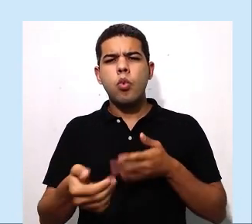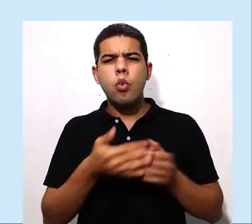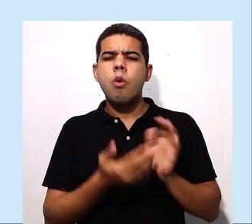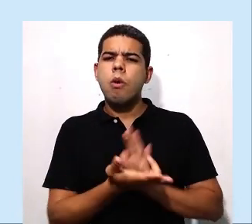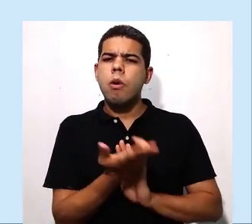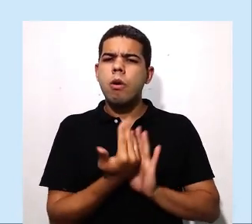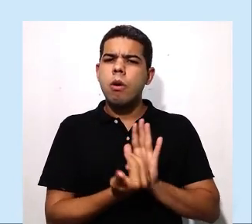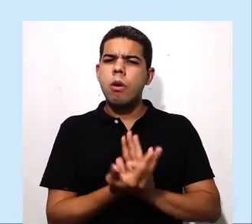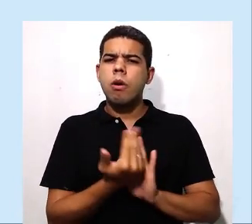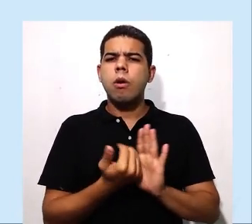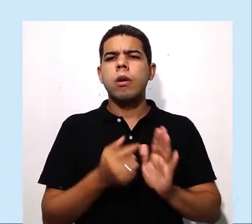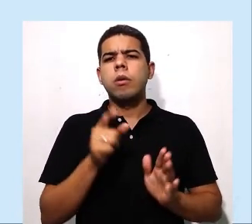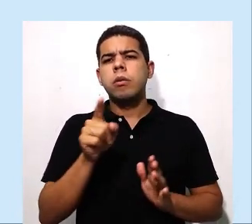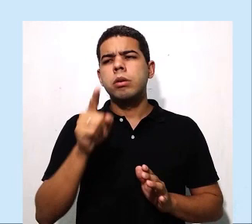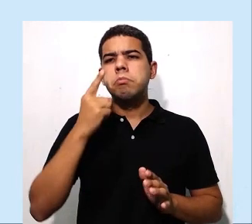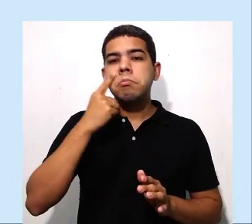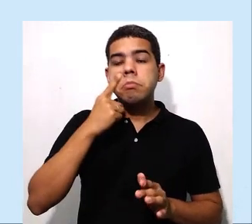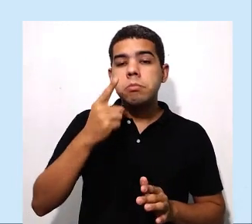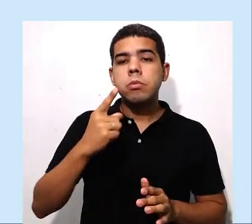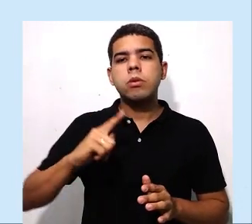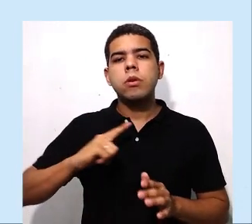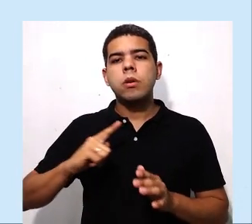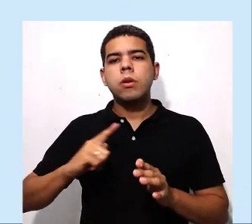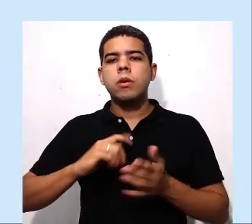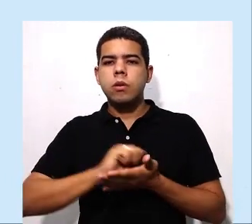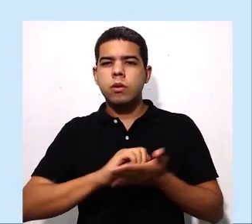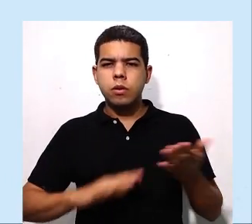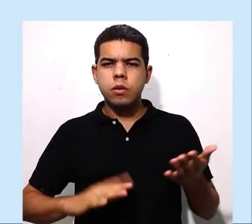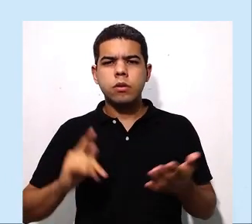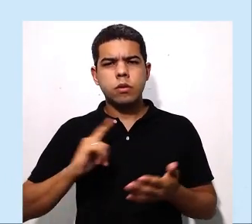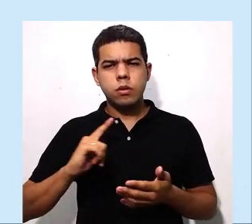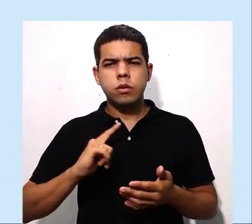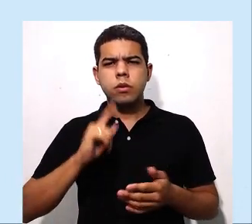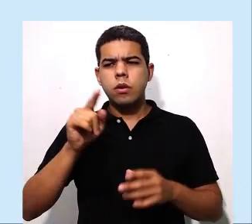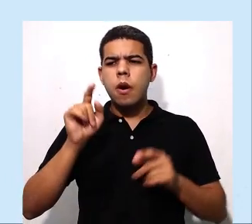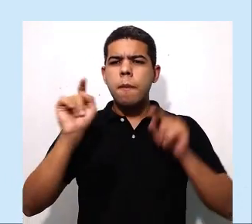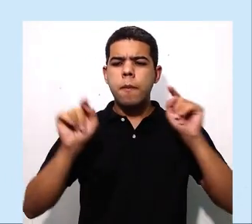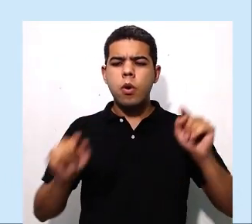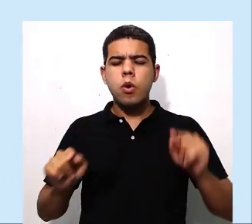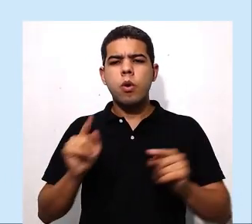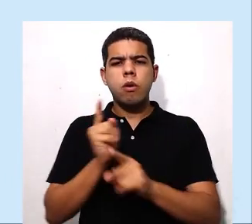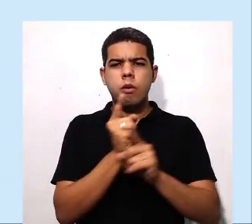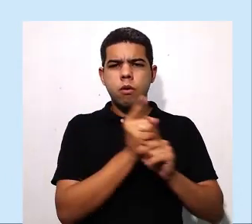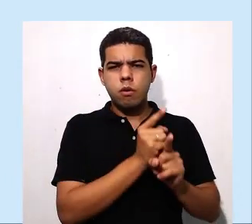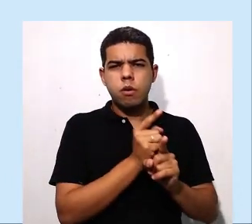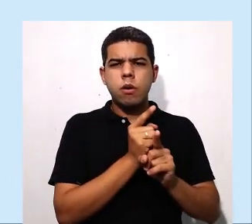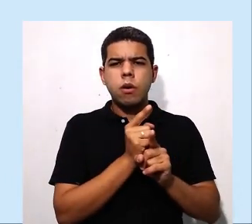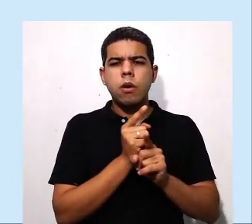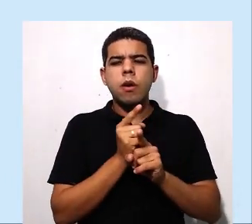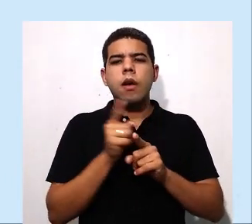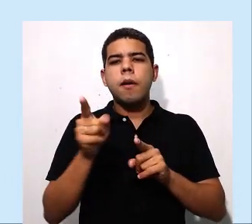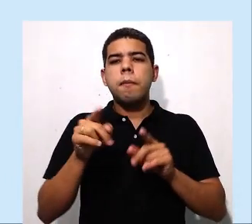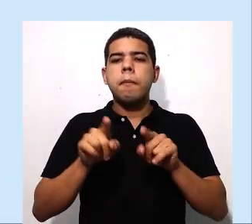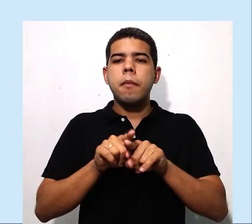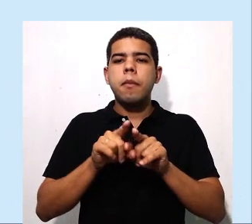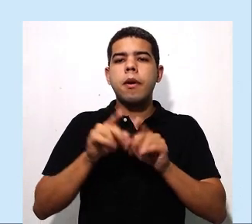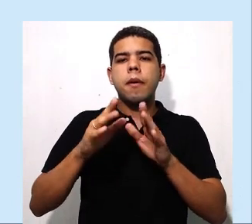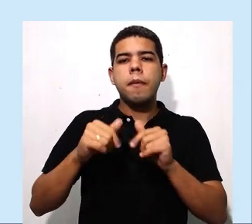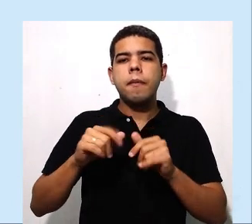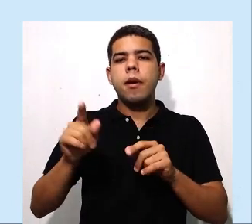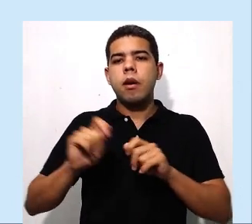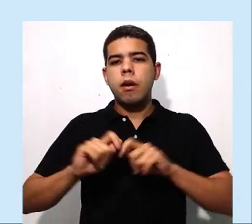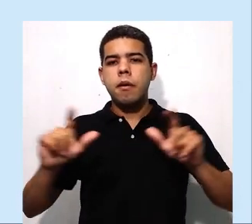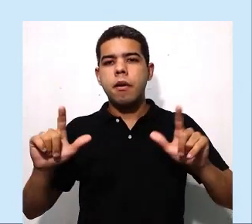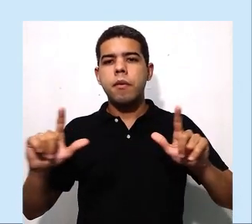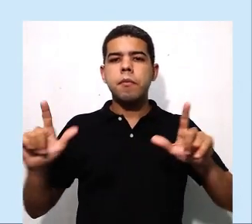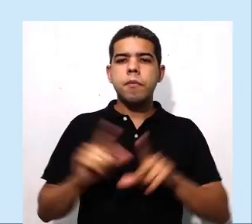nesse tipo, identifica os pontos e tenta ver se a questão pede ampliar. Então, você vai multiplicar por um número. Se o